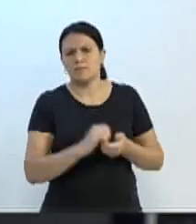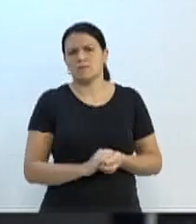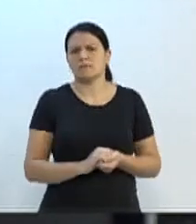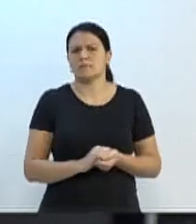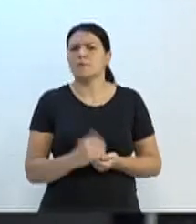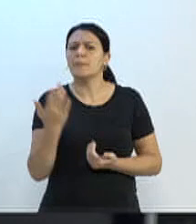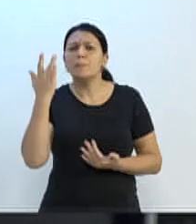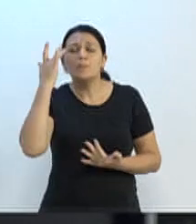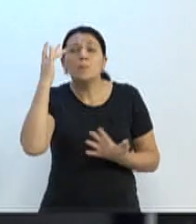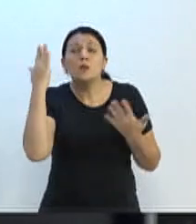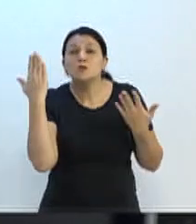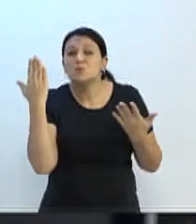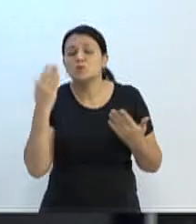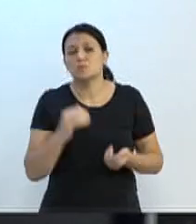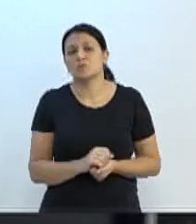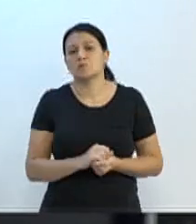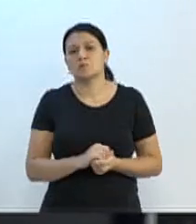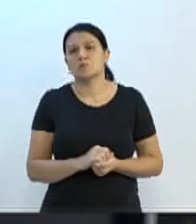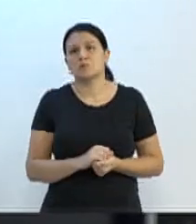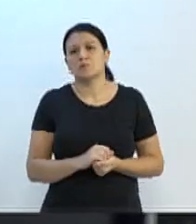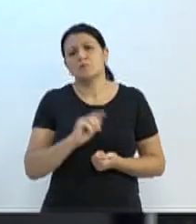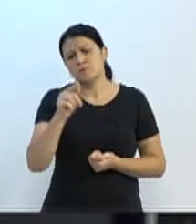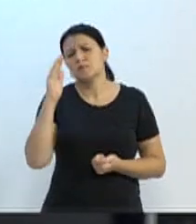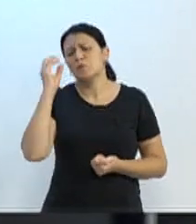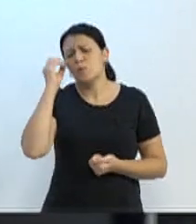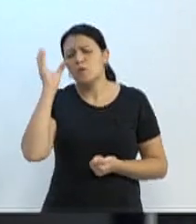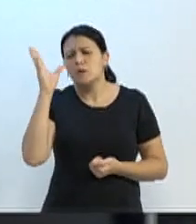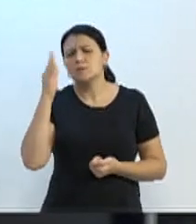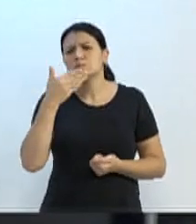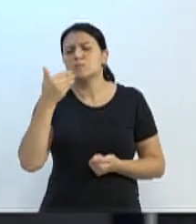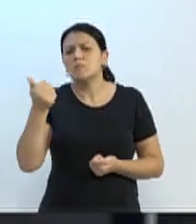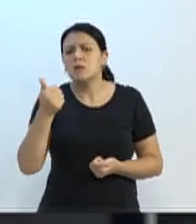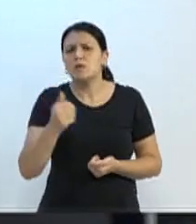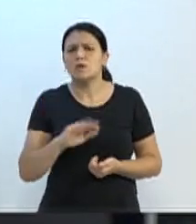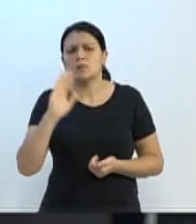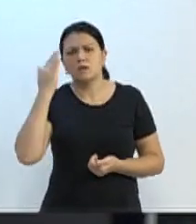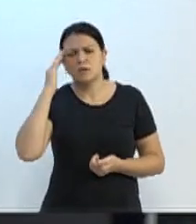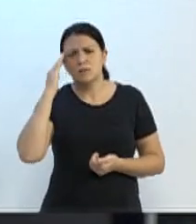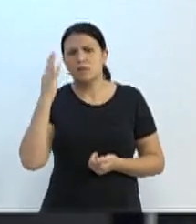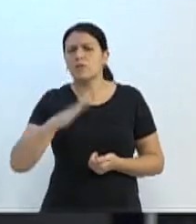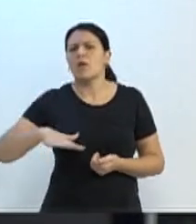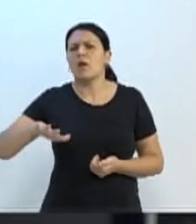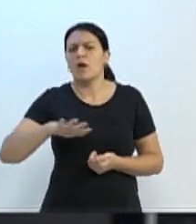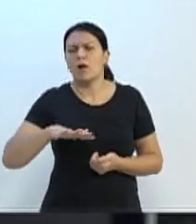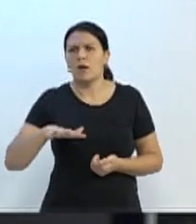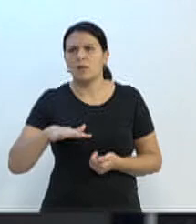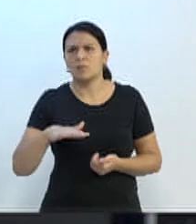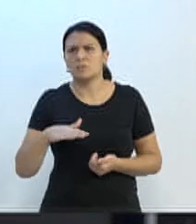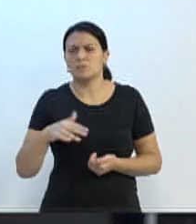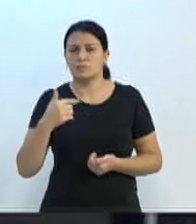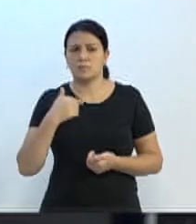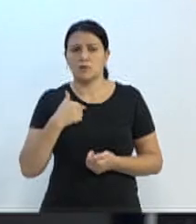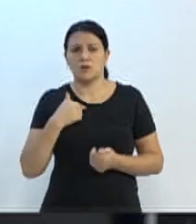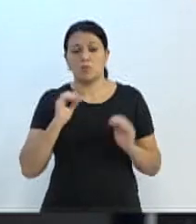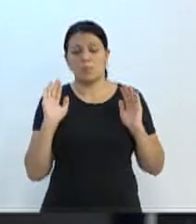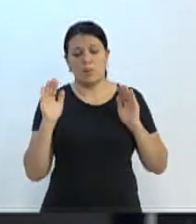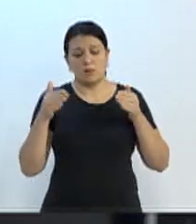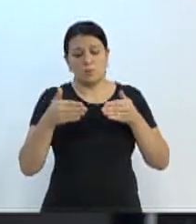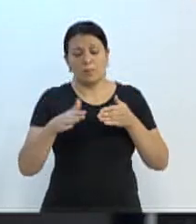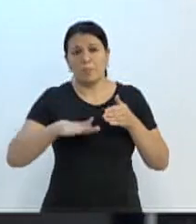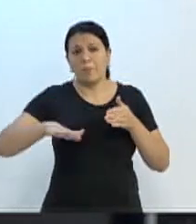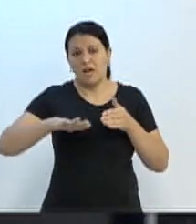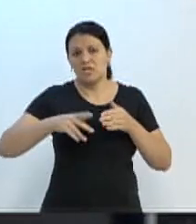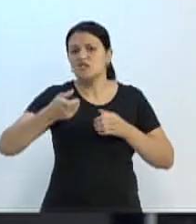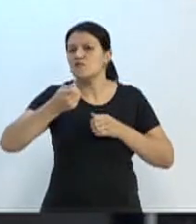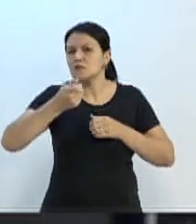mesmo falou, de forma da sua legalidade, que o senhor tem um conhecimento maior e entende muito dessa área, e eu apenas me tive a parte financeira, tanto